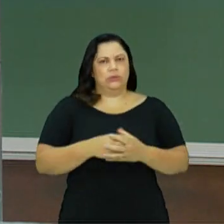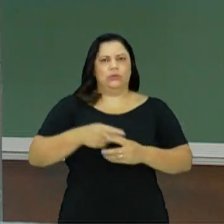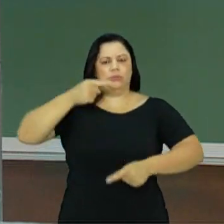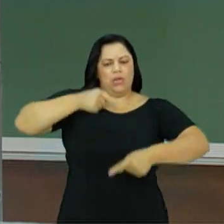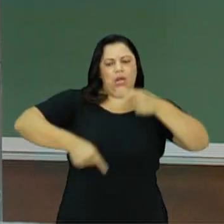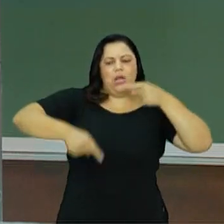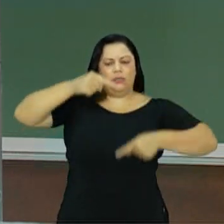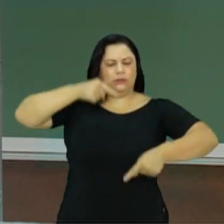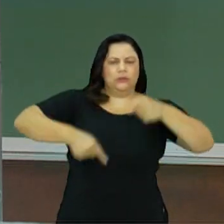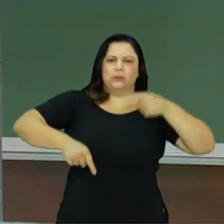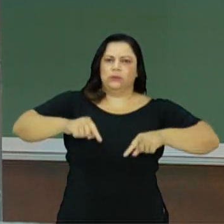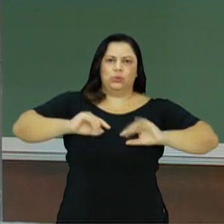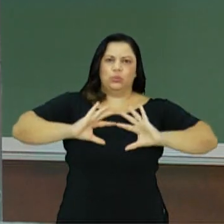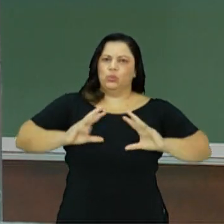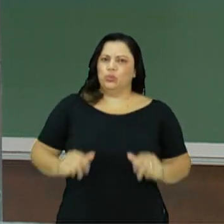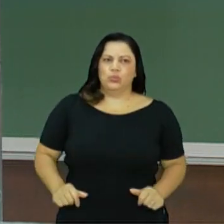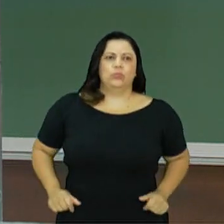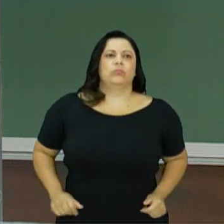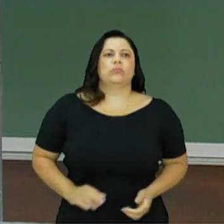tem nutrição e tudo mais.